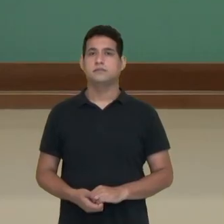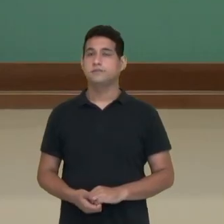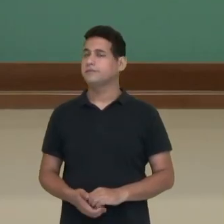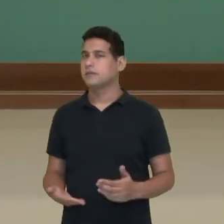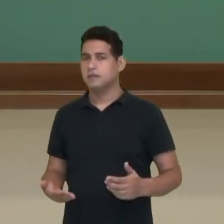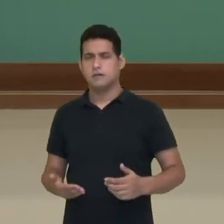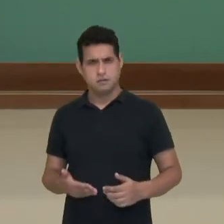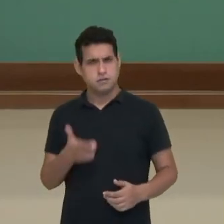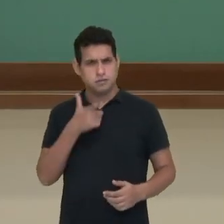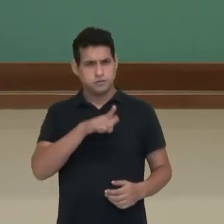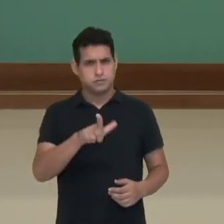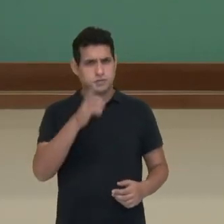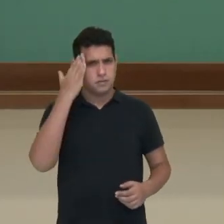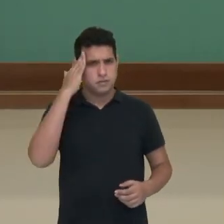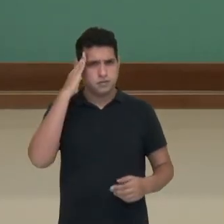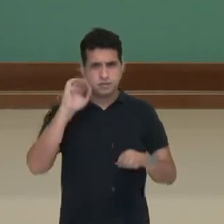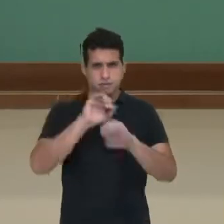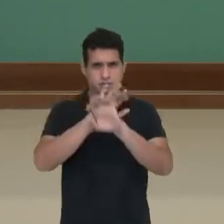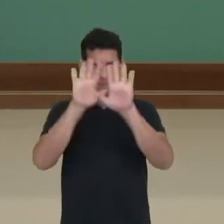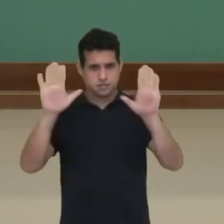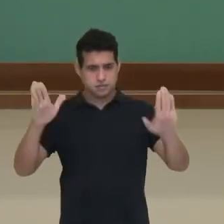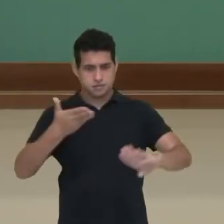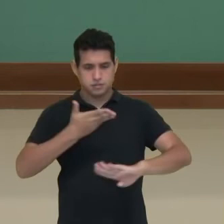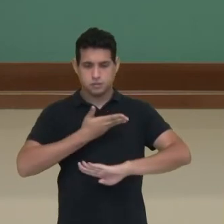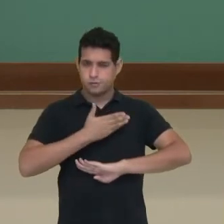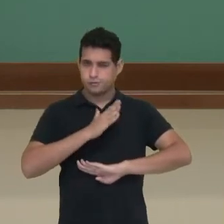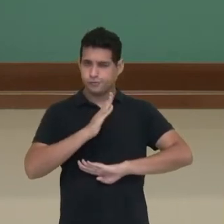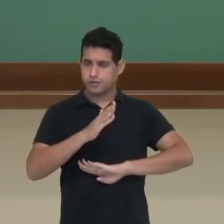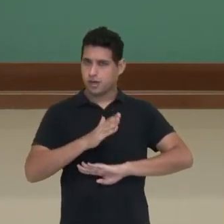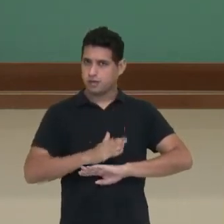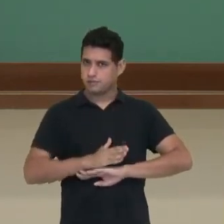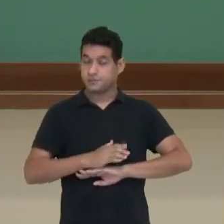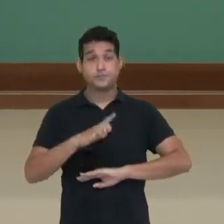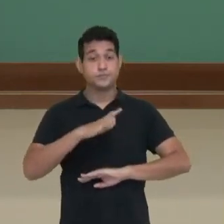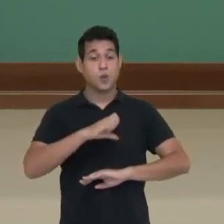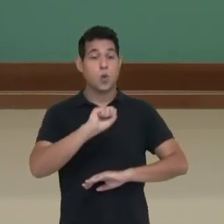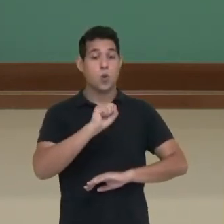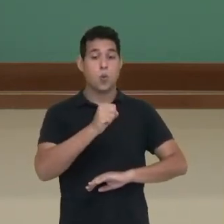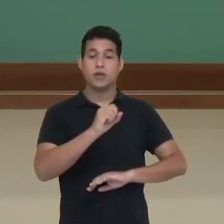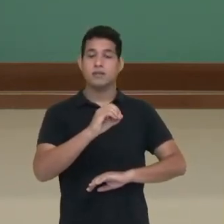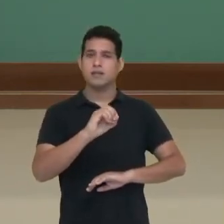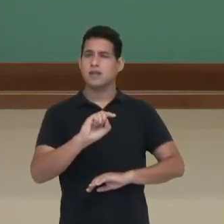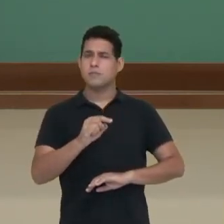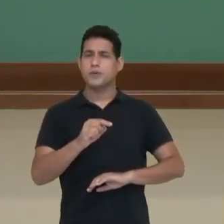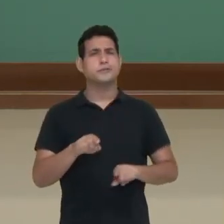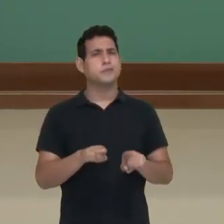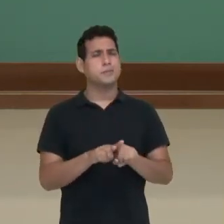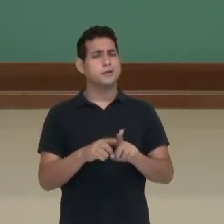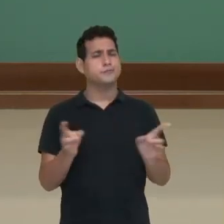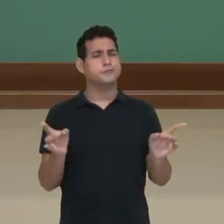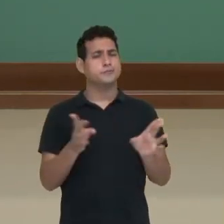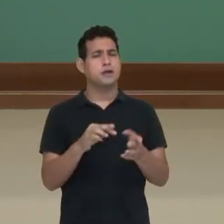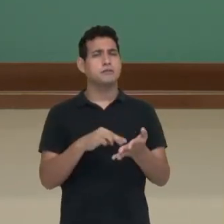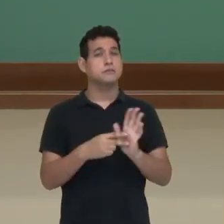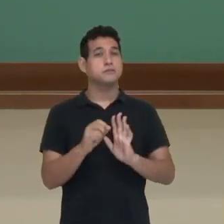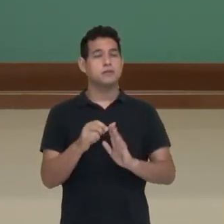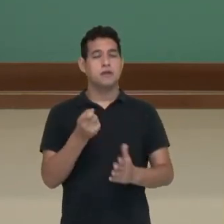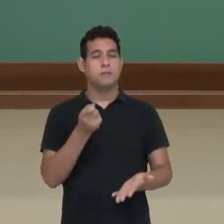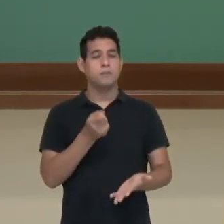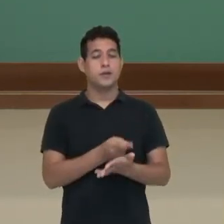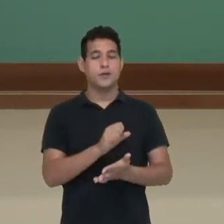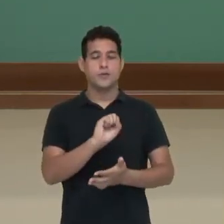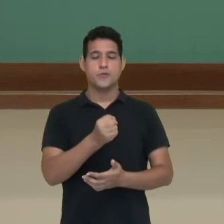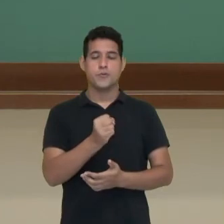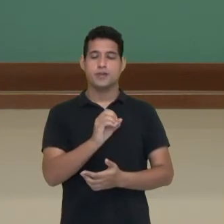E daí, conseguiu entender essa situação aí? Então, eu tenho 80 mil de sobretaxa. Então, já parte tendo esse gasto de 80